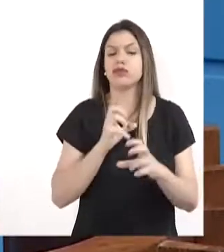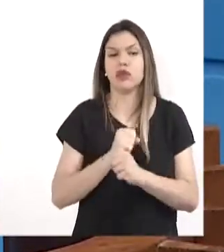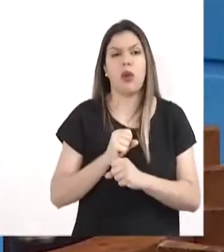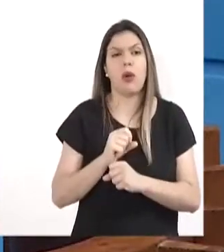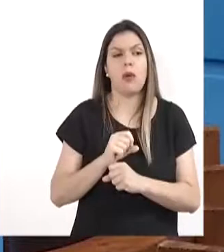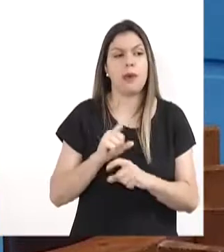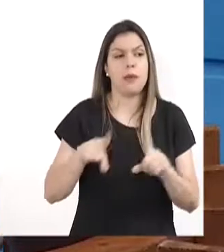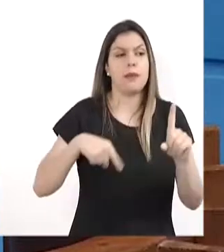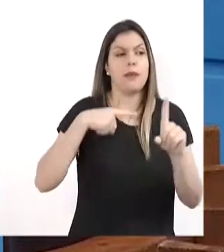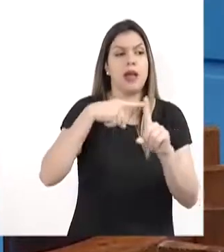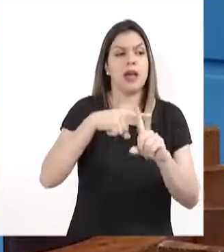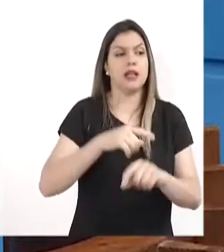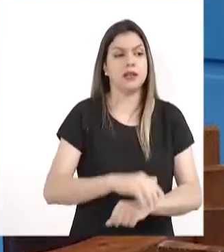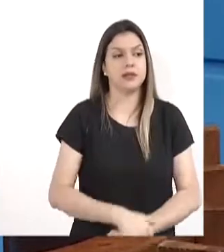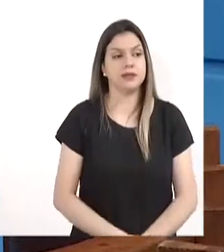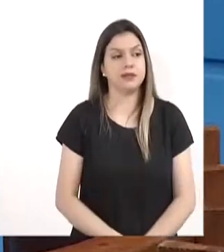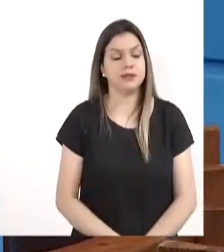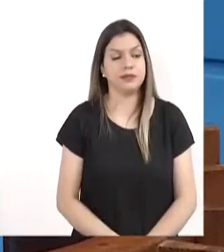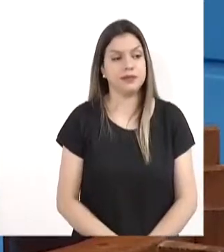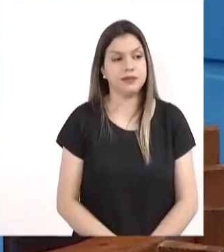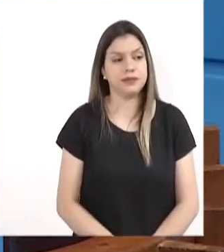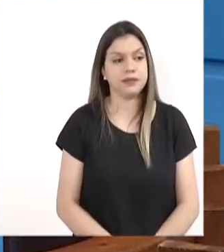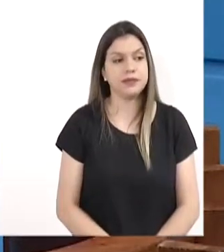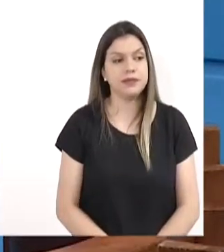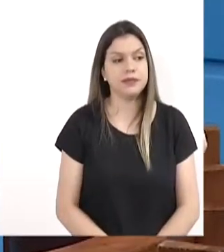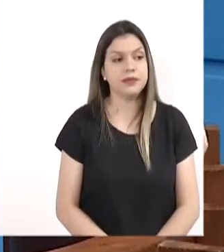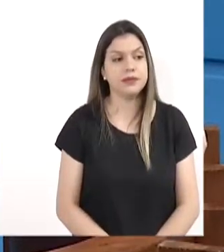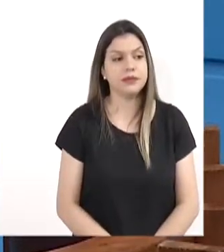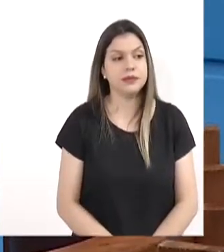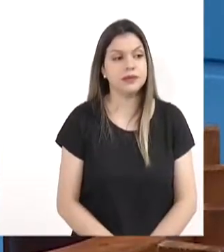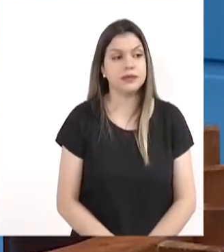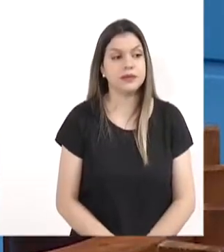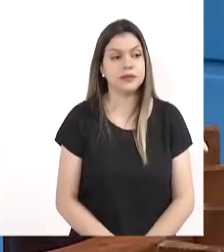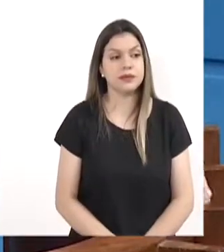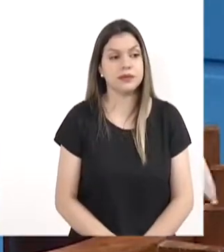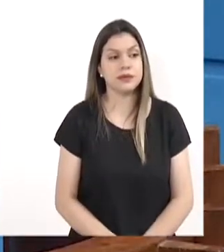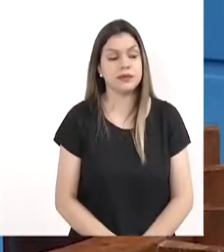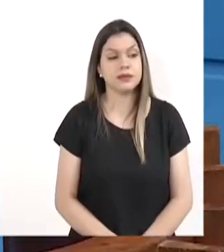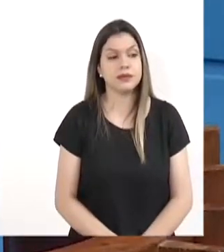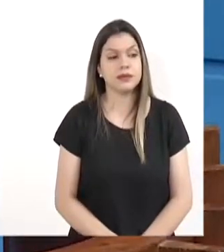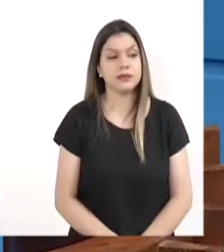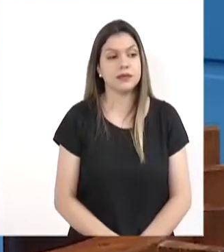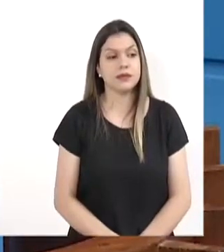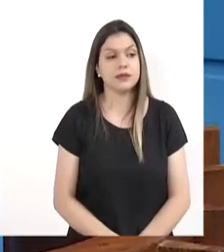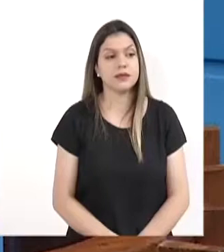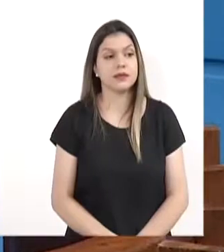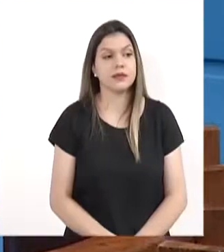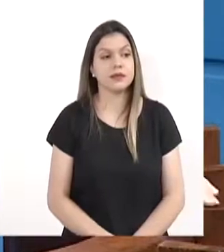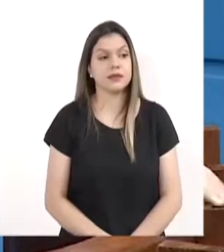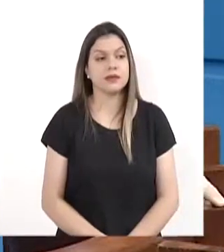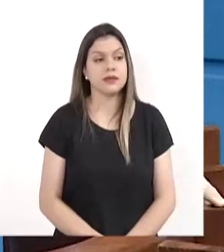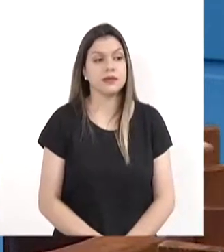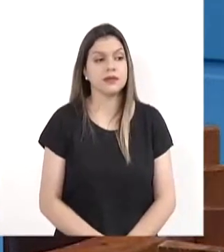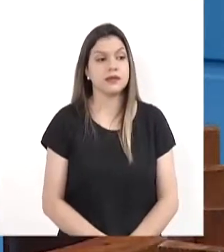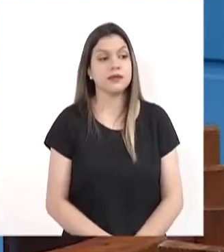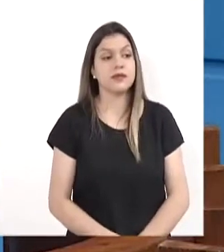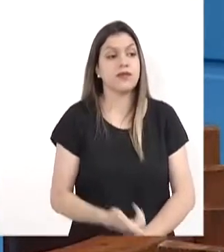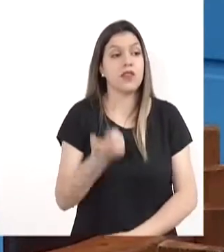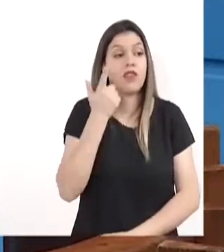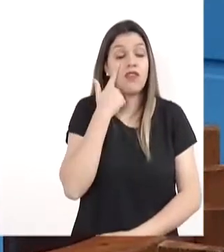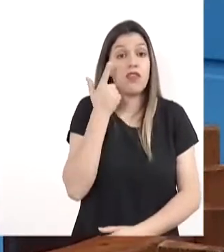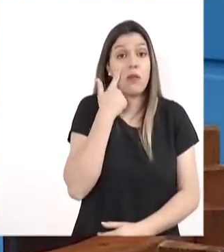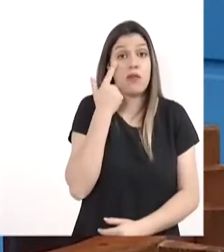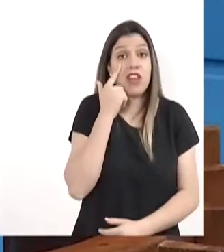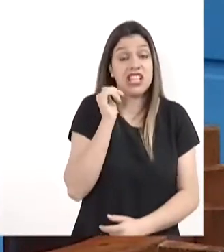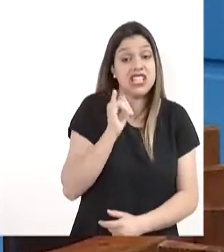que os coitadinhos que não pagaram uma conta de 50, 100 reais, vão ter que pagar com a taxa de religação. Vamos ver o tamanho, se